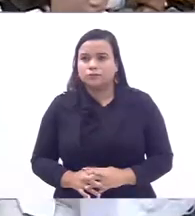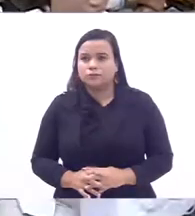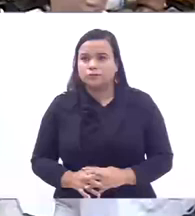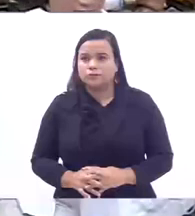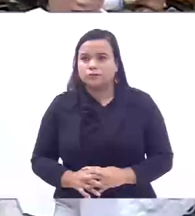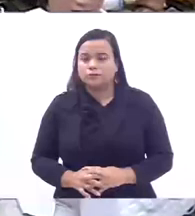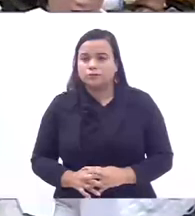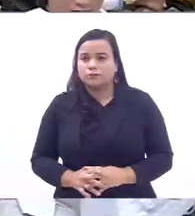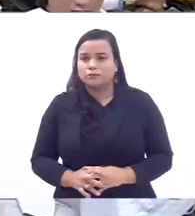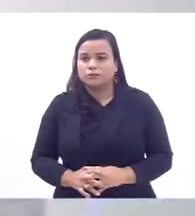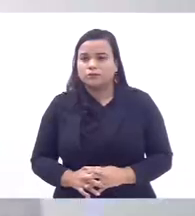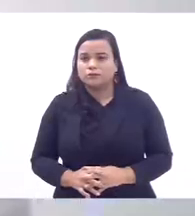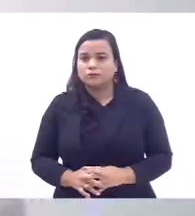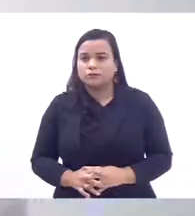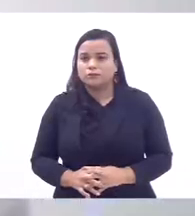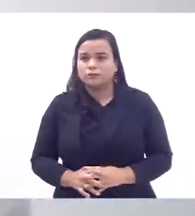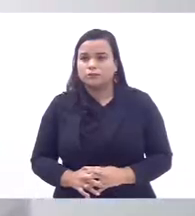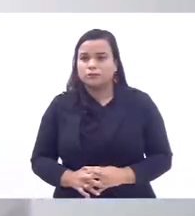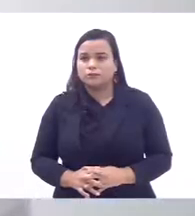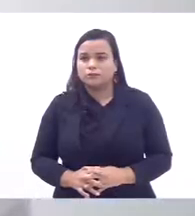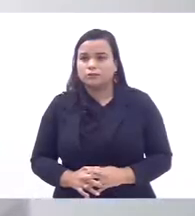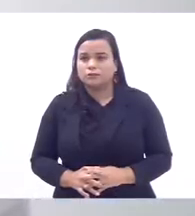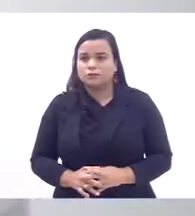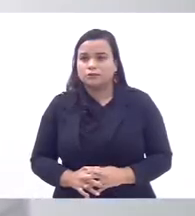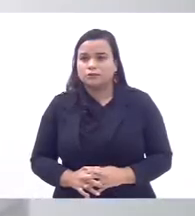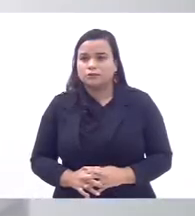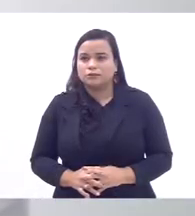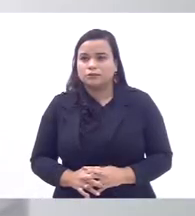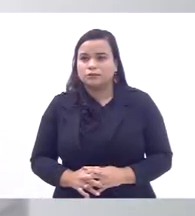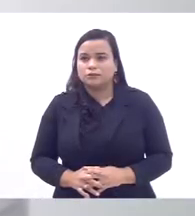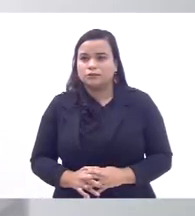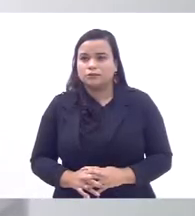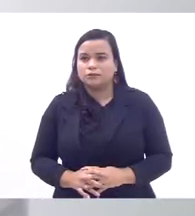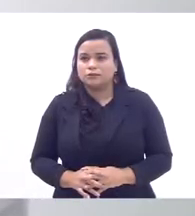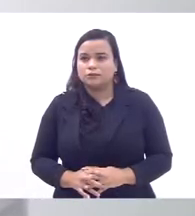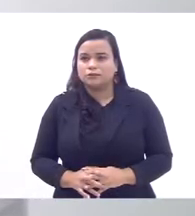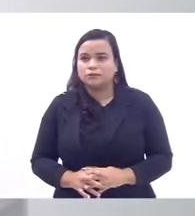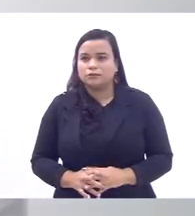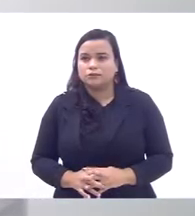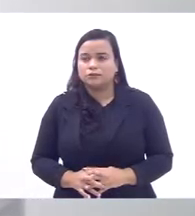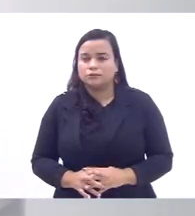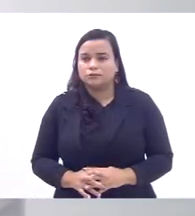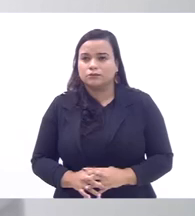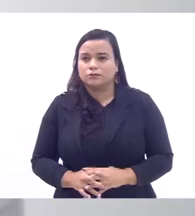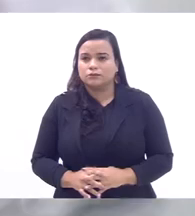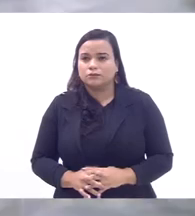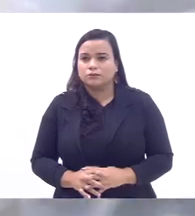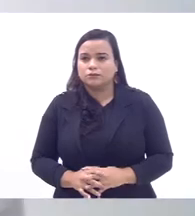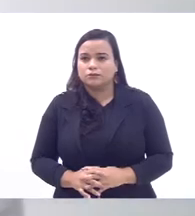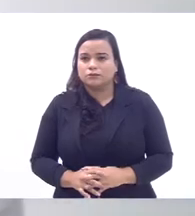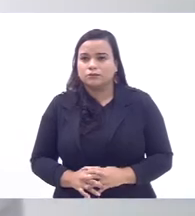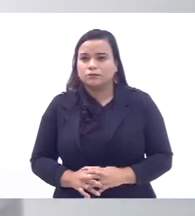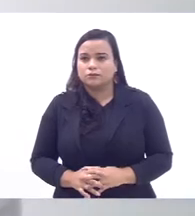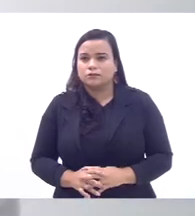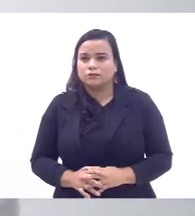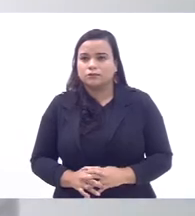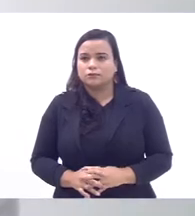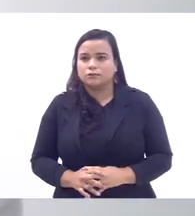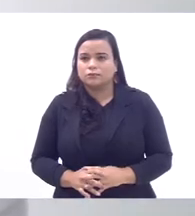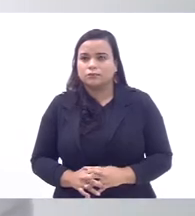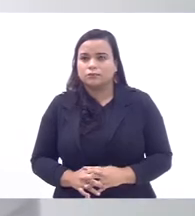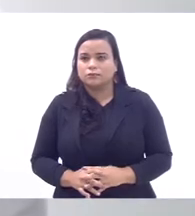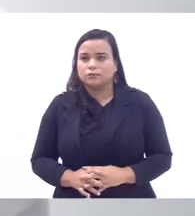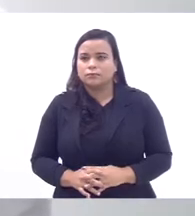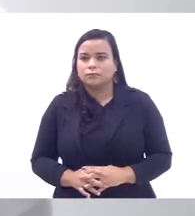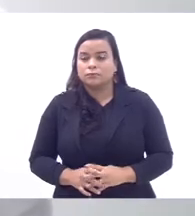Iau. Tu, a do pelo ouro, Mila. A do pelo ouro, a um orixá. Obrigado a todos os